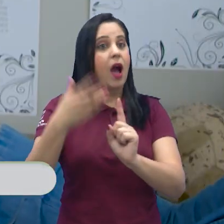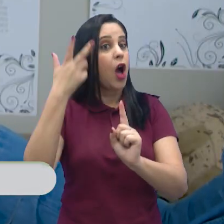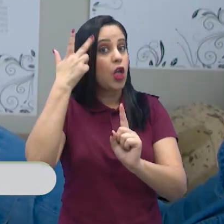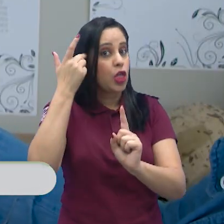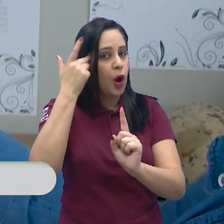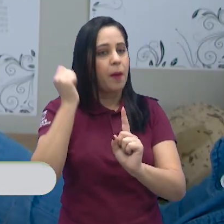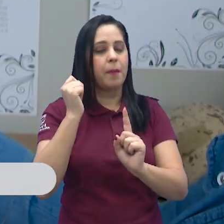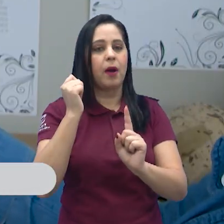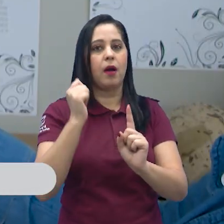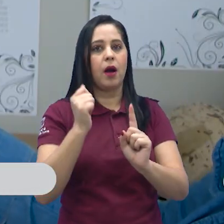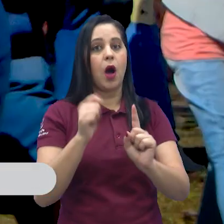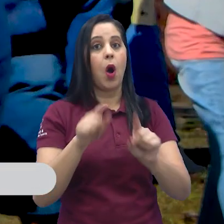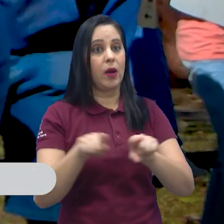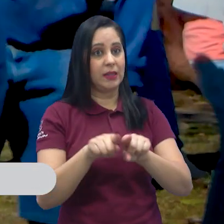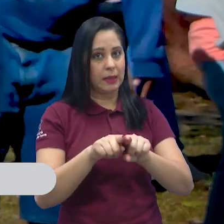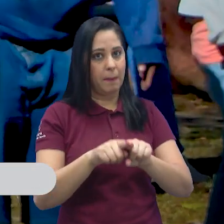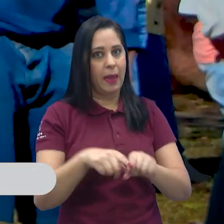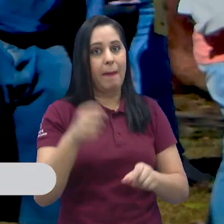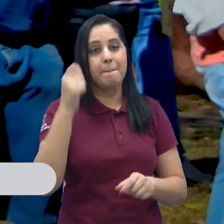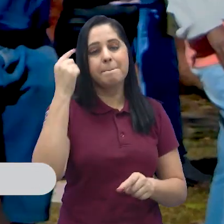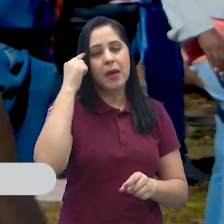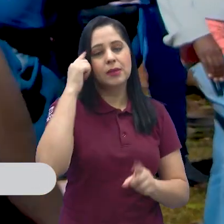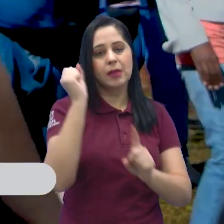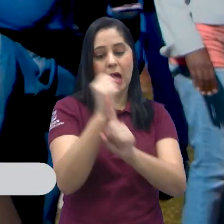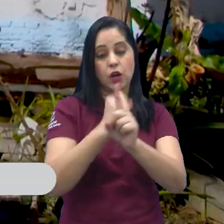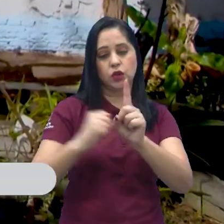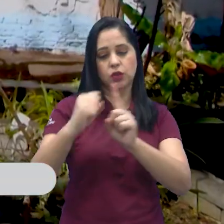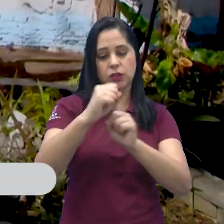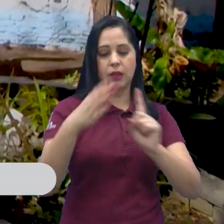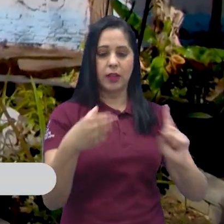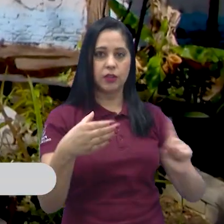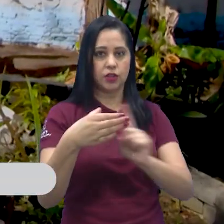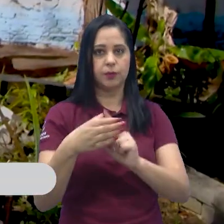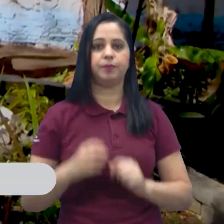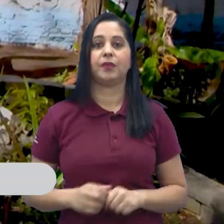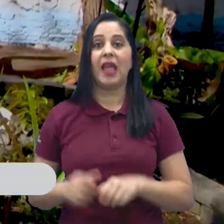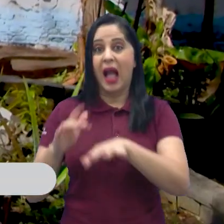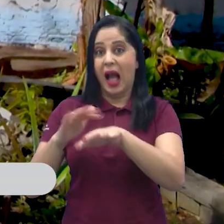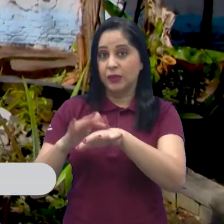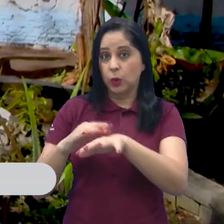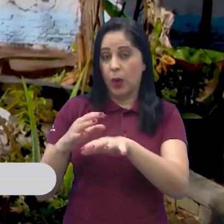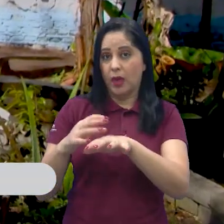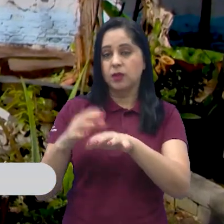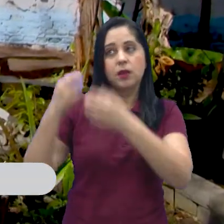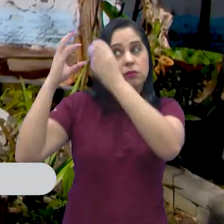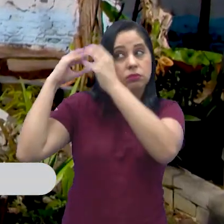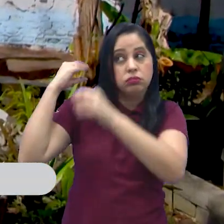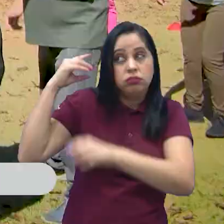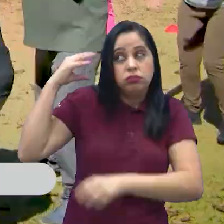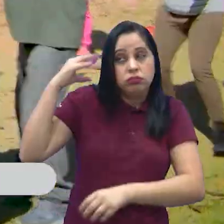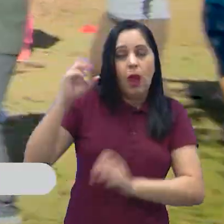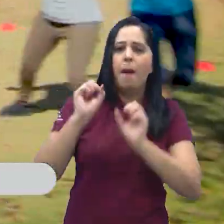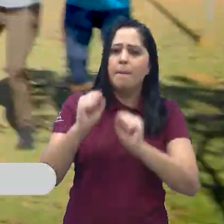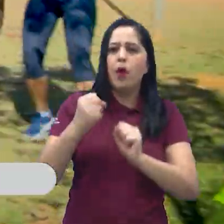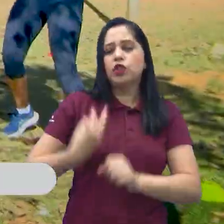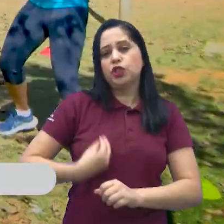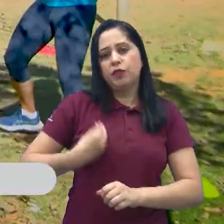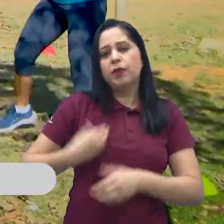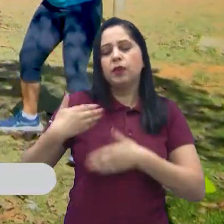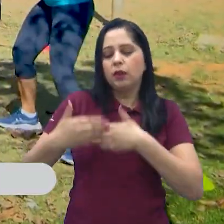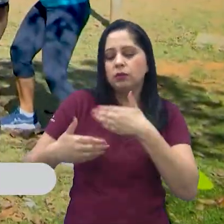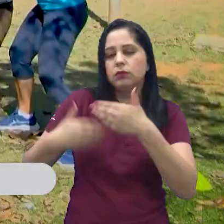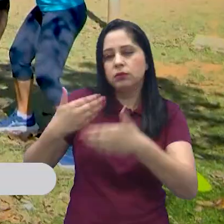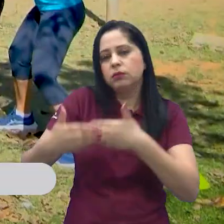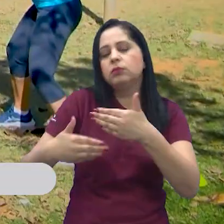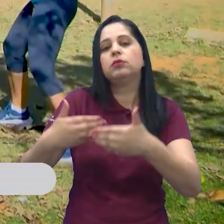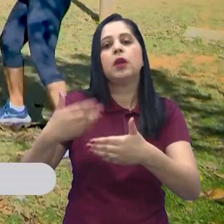trabalhando a reinserção social. A convivência com a esquizofrenia pode ser sim tranquila. Pacientes e familiares podem ter qualidade de vida com